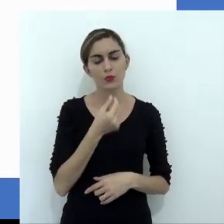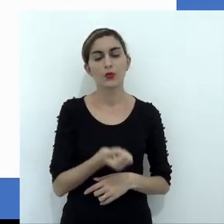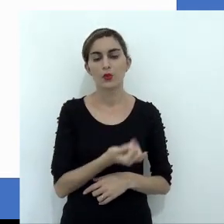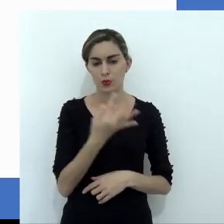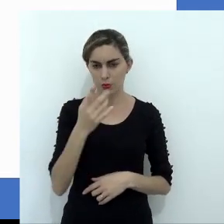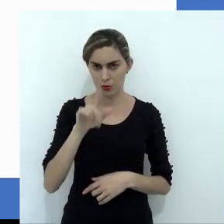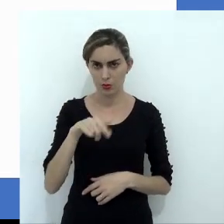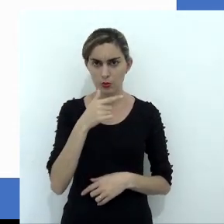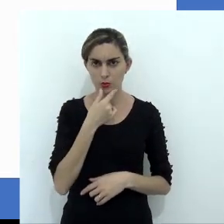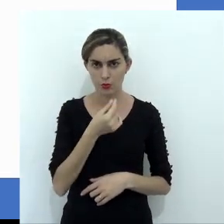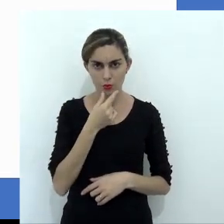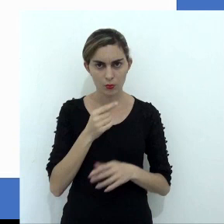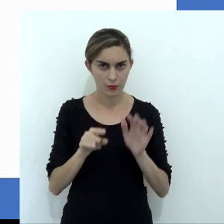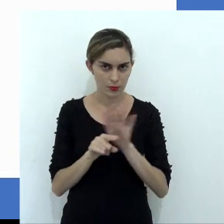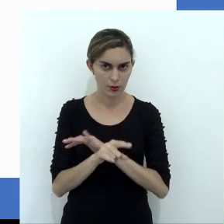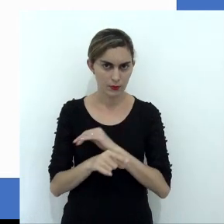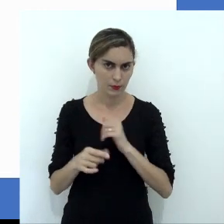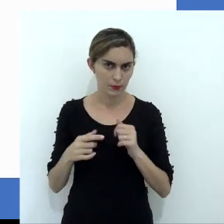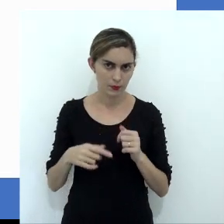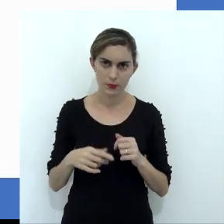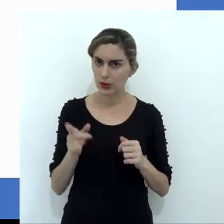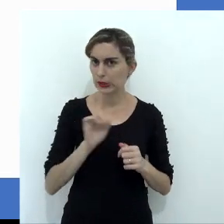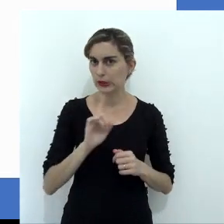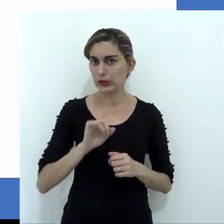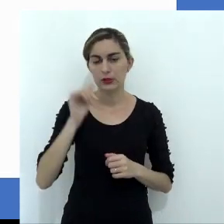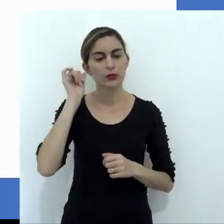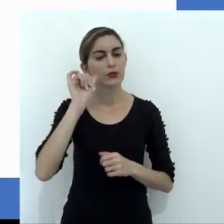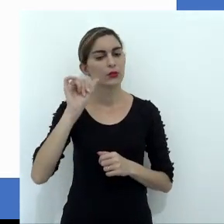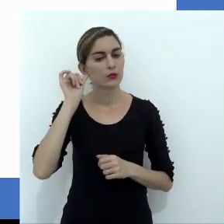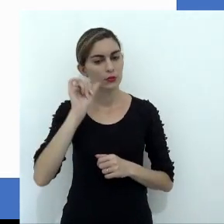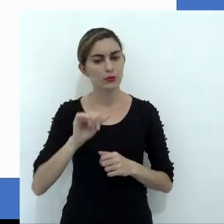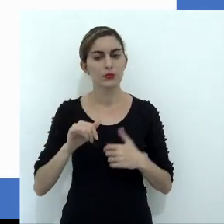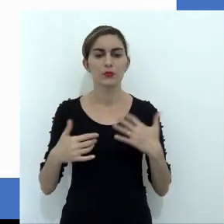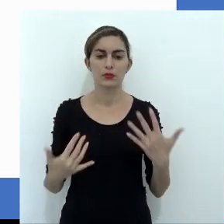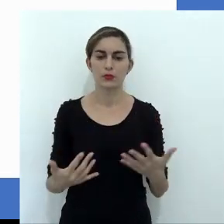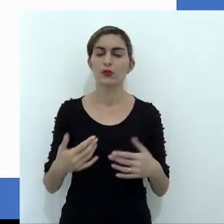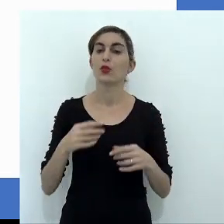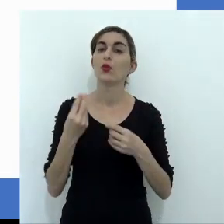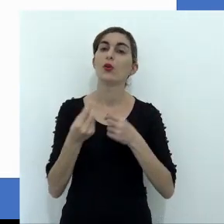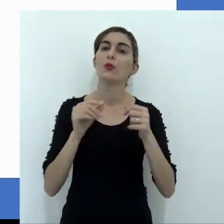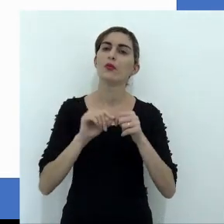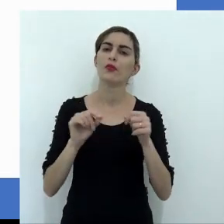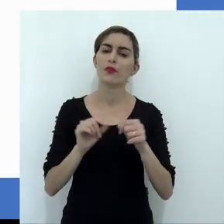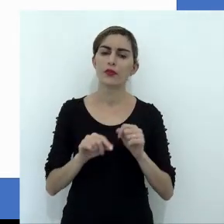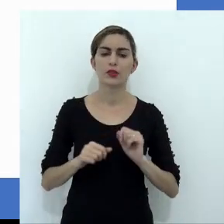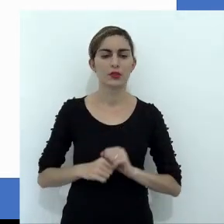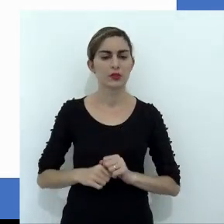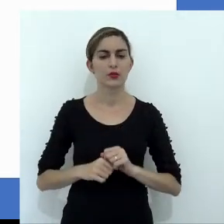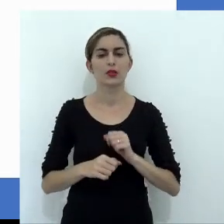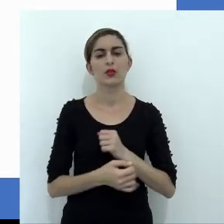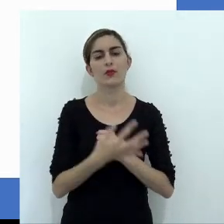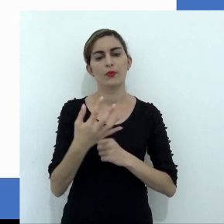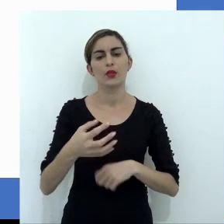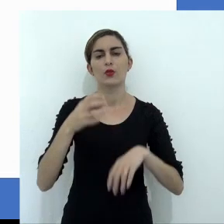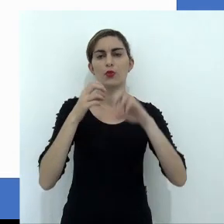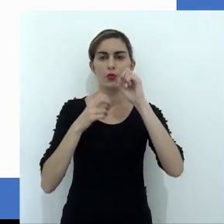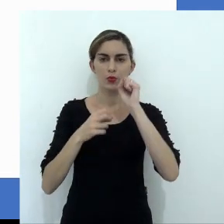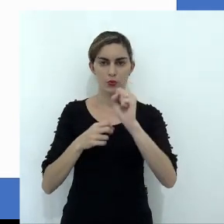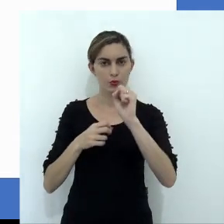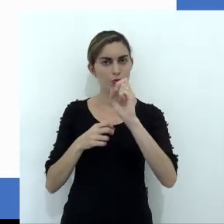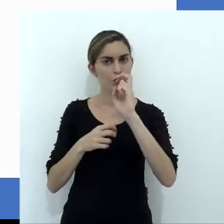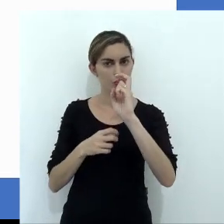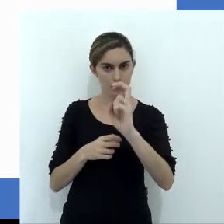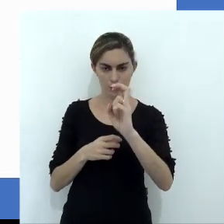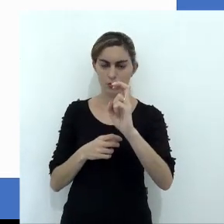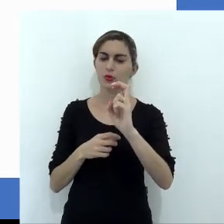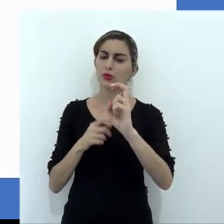é a quantidade de homens que o problema está pedindo? Não. É a quantidade de quê? De mulheres. Então, como é que a gente vai chegar no número de mulheres? Vamos pegar o